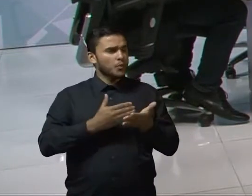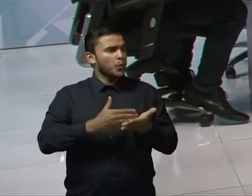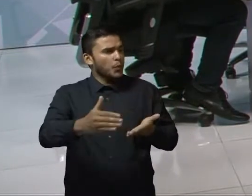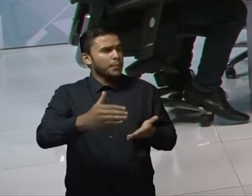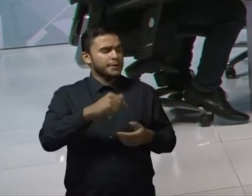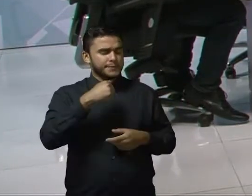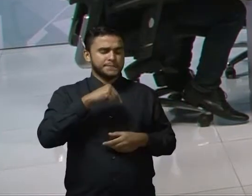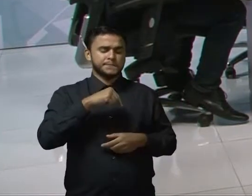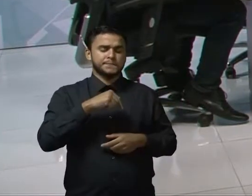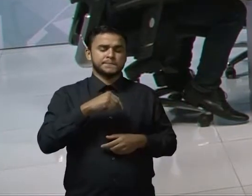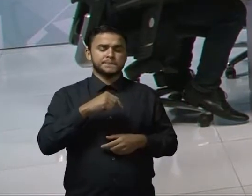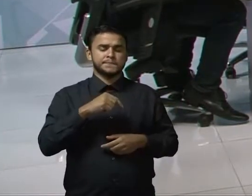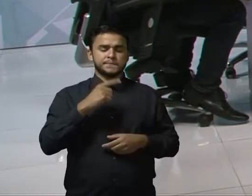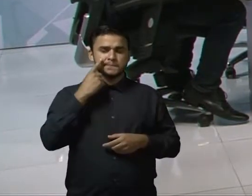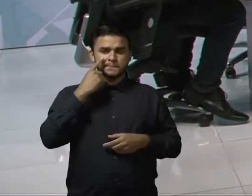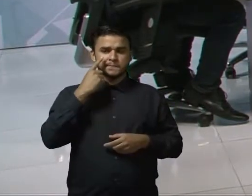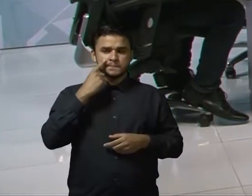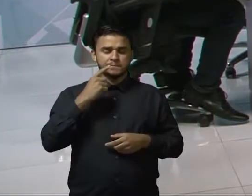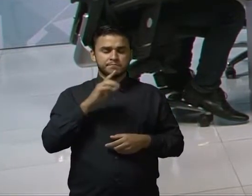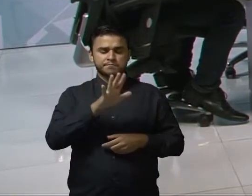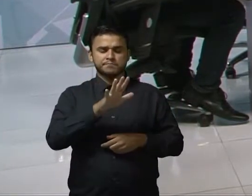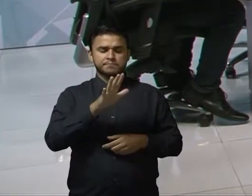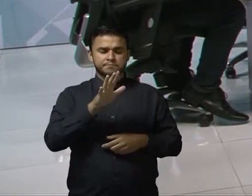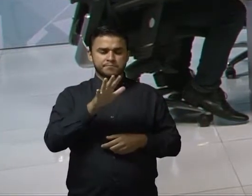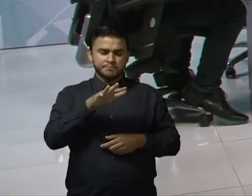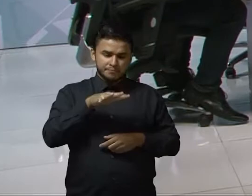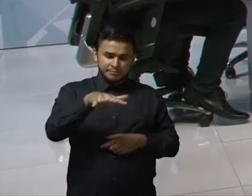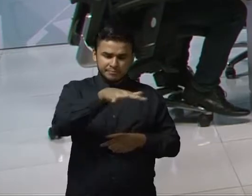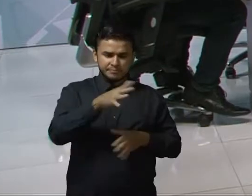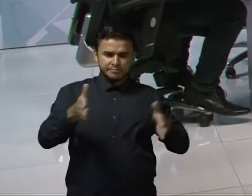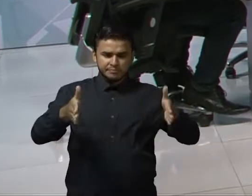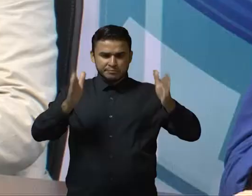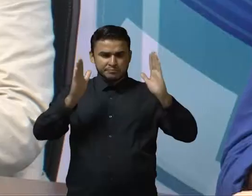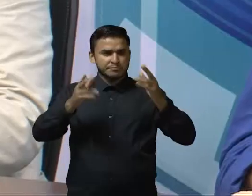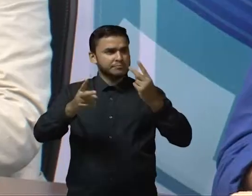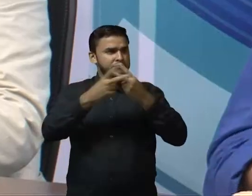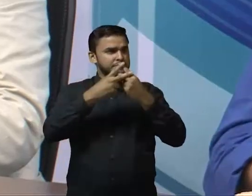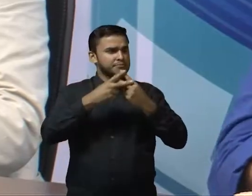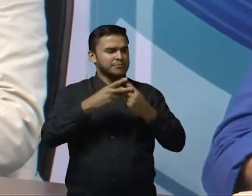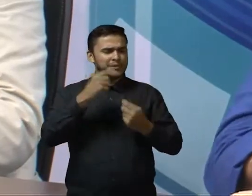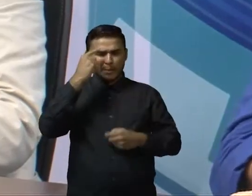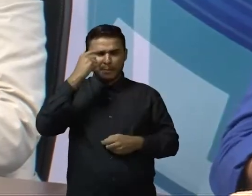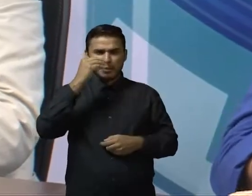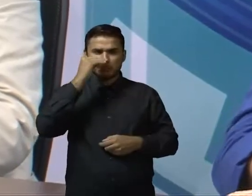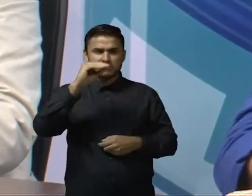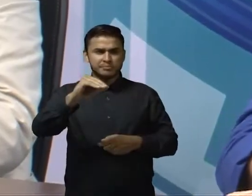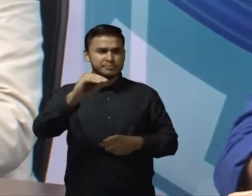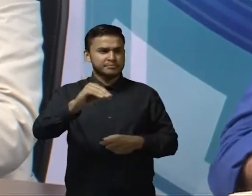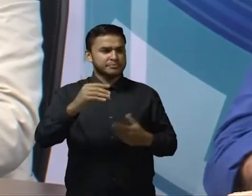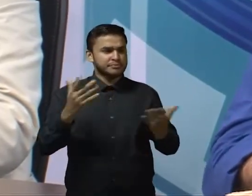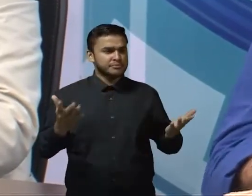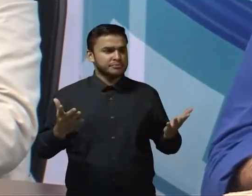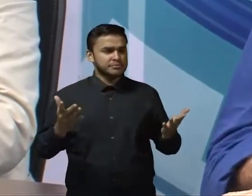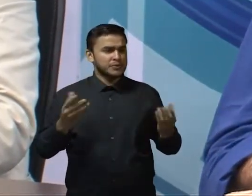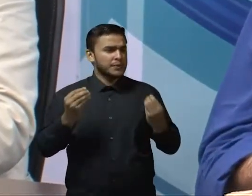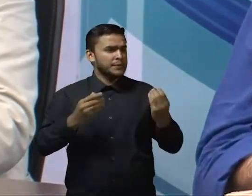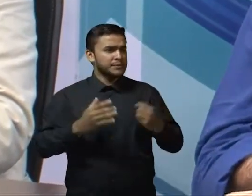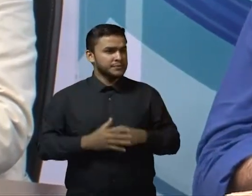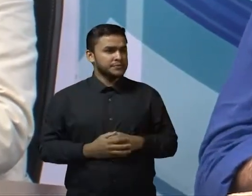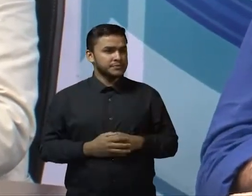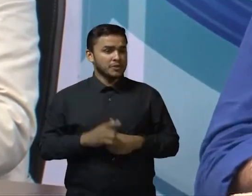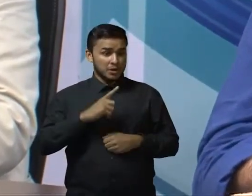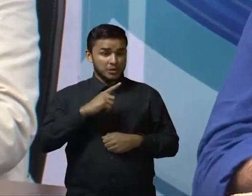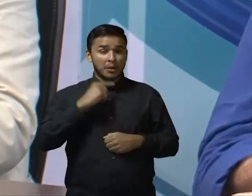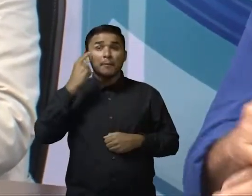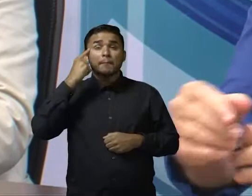programa, ver esse lugar do sistema prisional como o primo pobre, né? Eu achei interessante a gente ver nessa